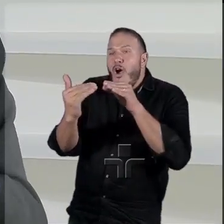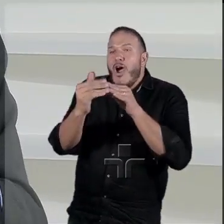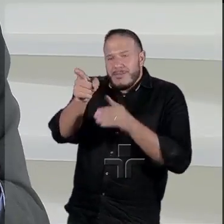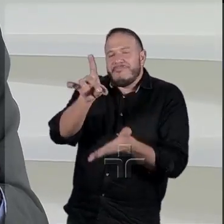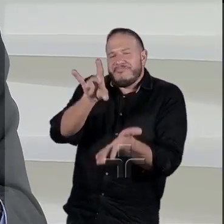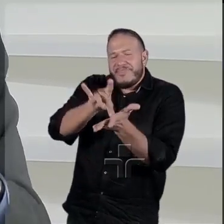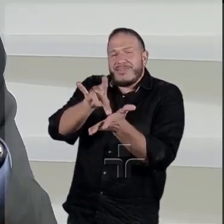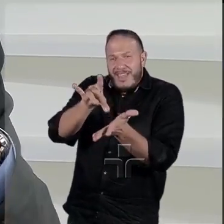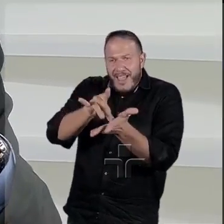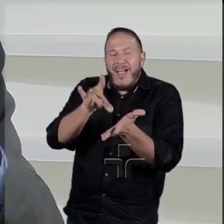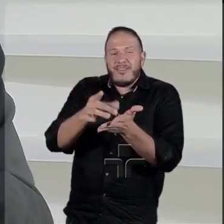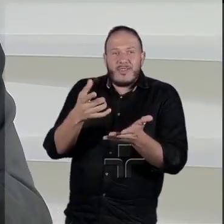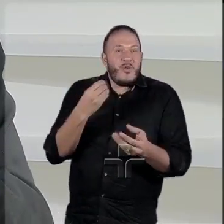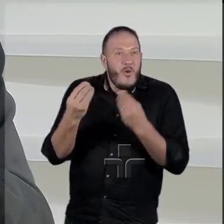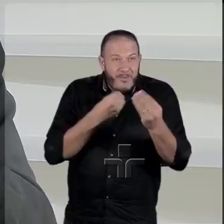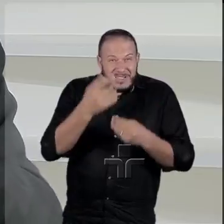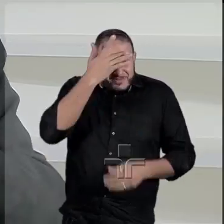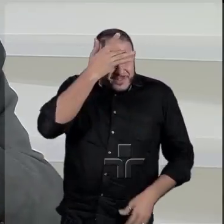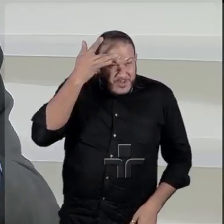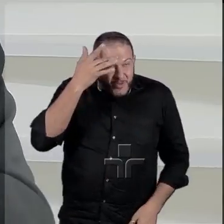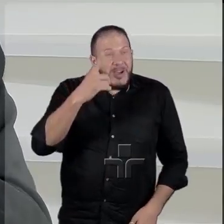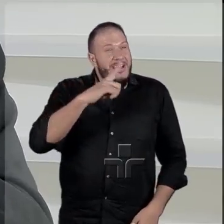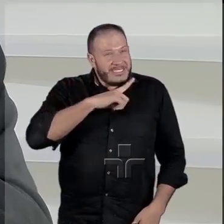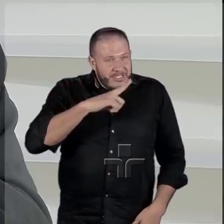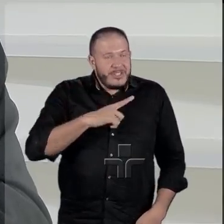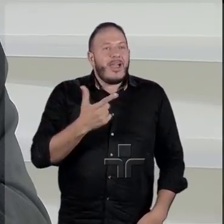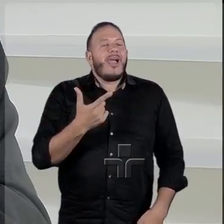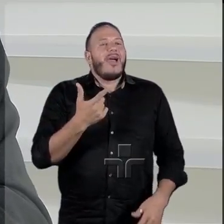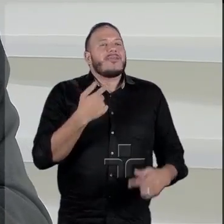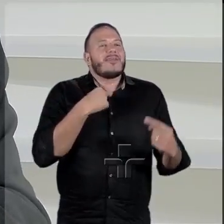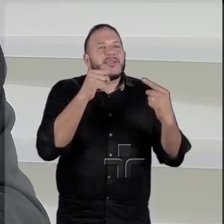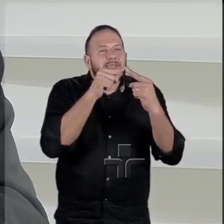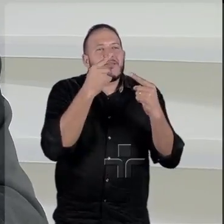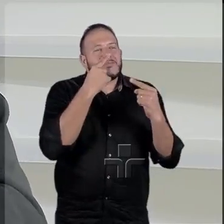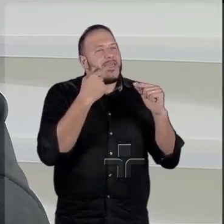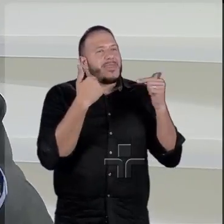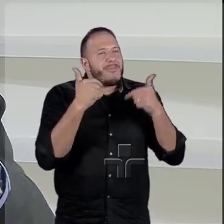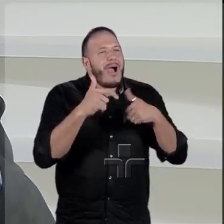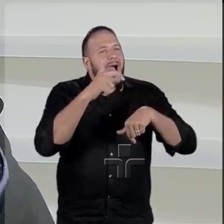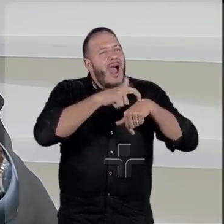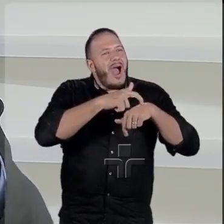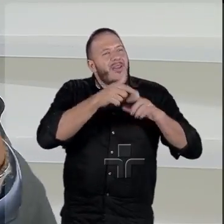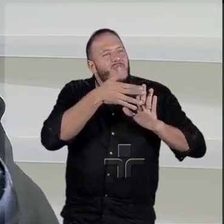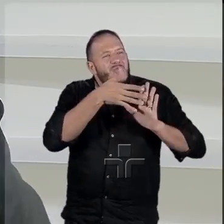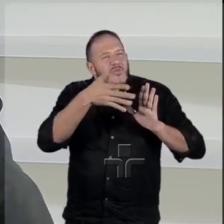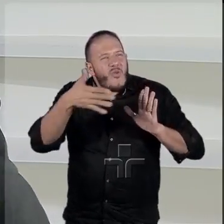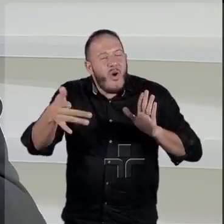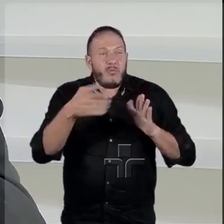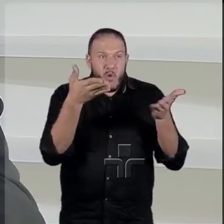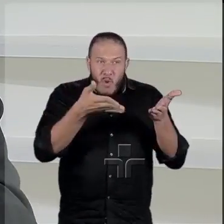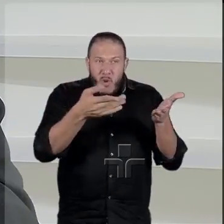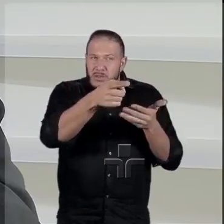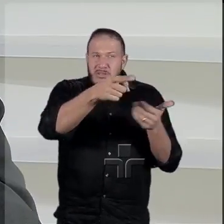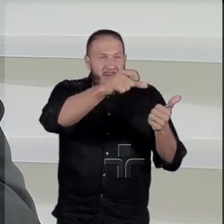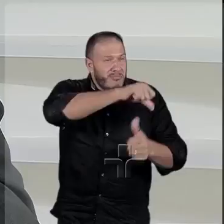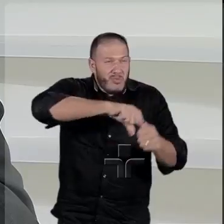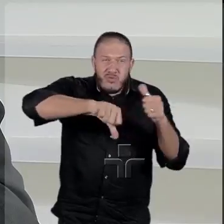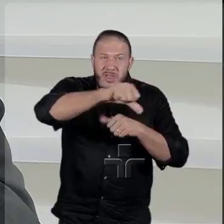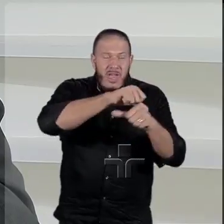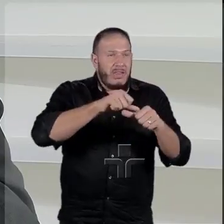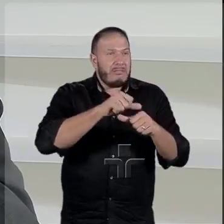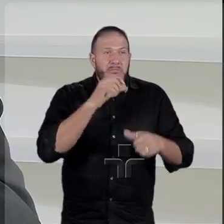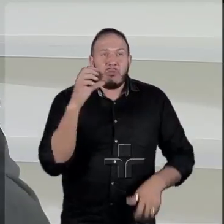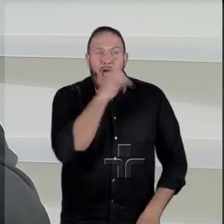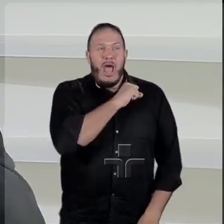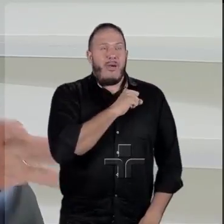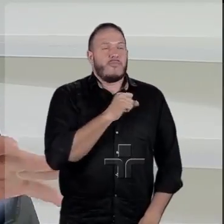de trabalho onde as pessoas têm relações de trabalho de longo prazo, sim, isso está mudando muito rapidamente, e não